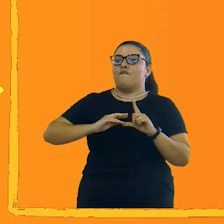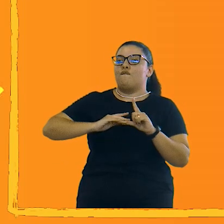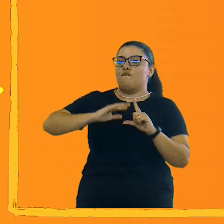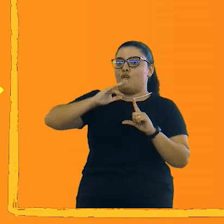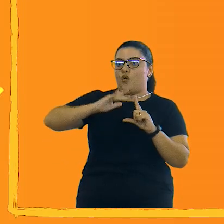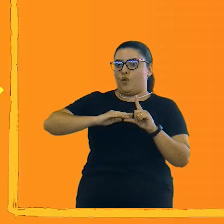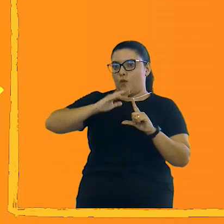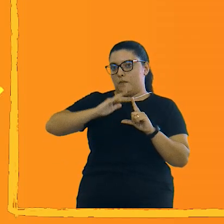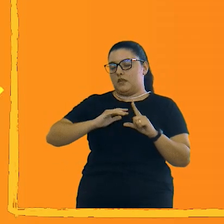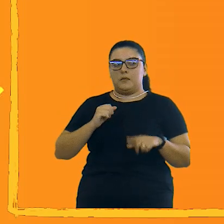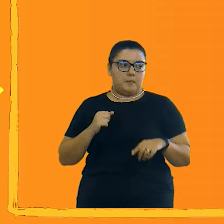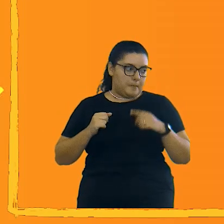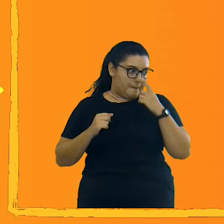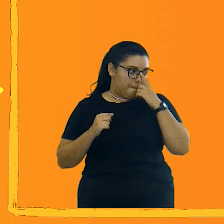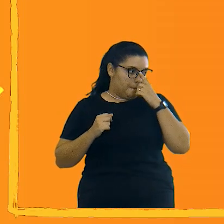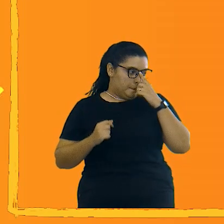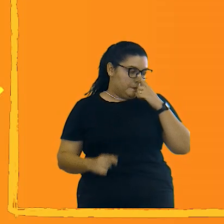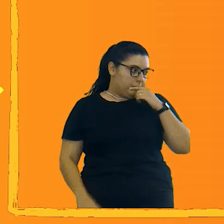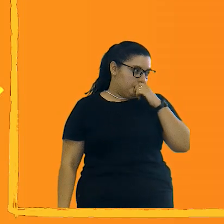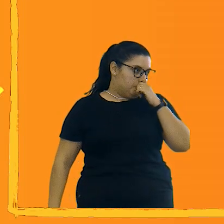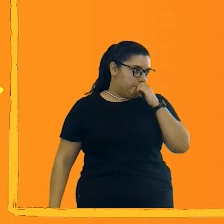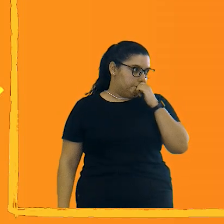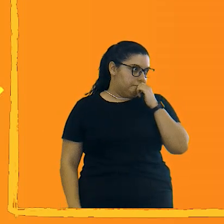por unidade de tempo